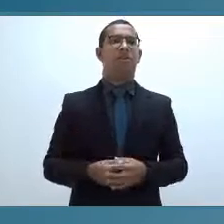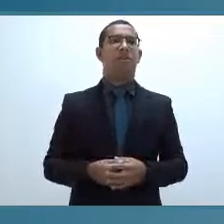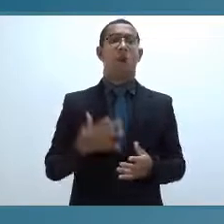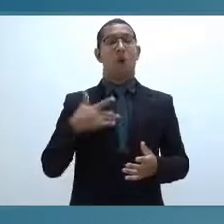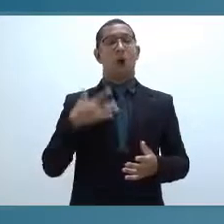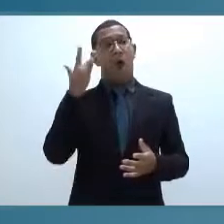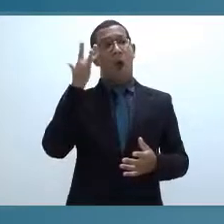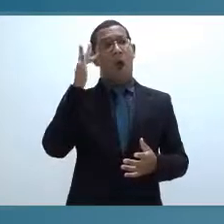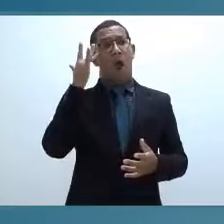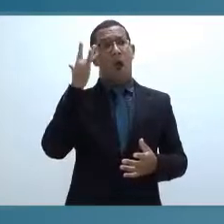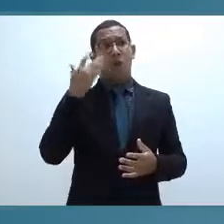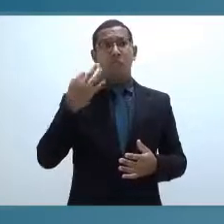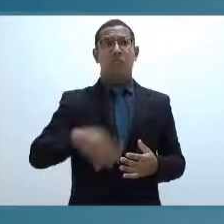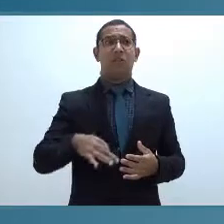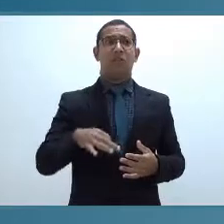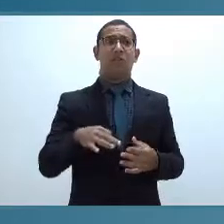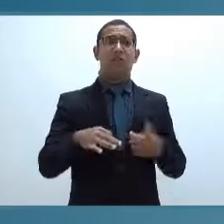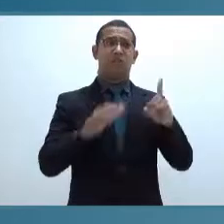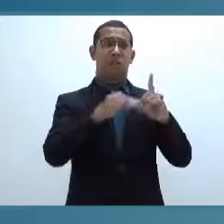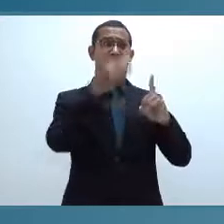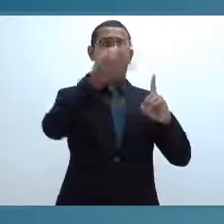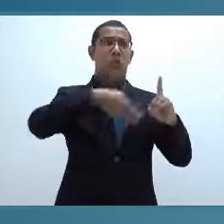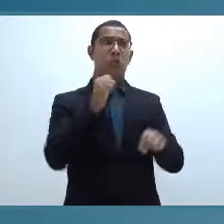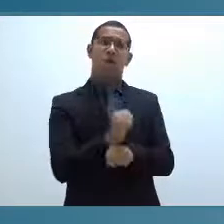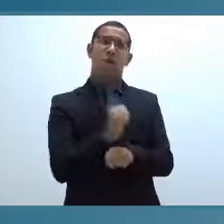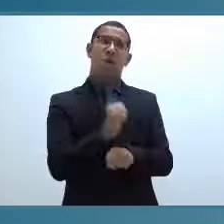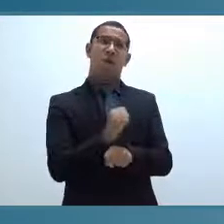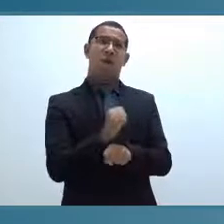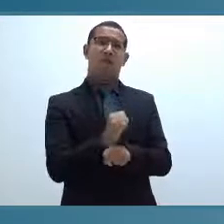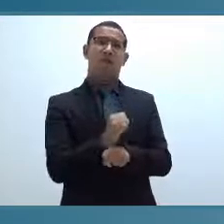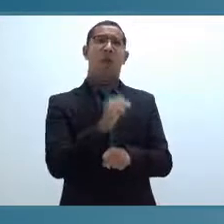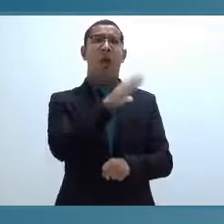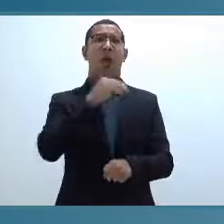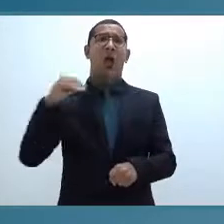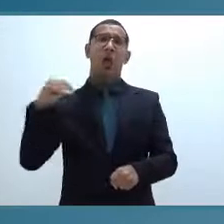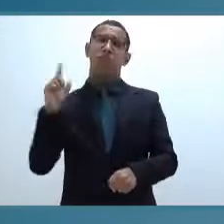Sinceramente, desembargador, eu acho que a gente deve esperar isso aqui do Constantino.